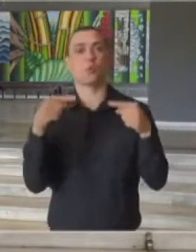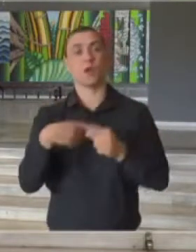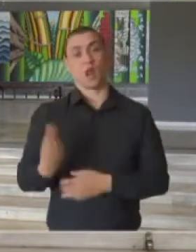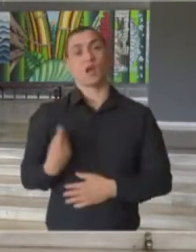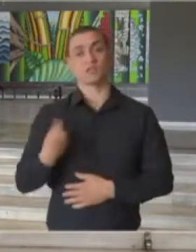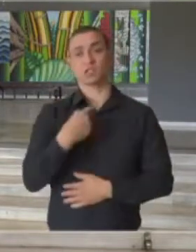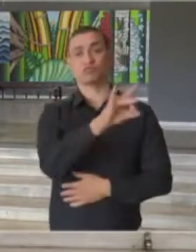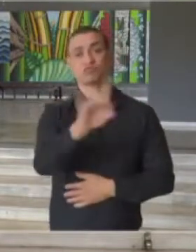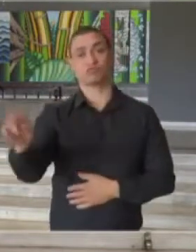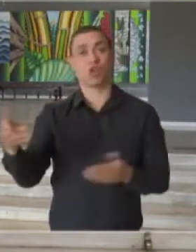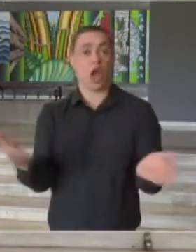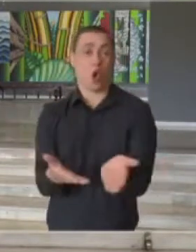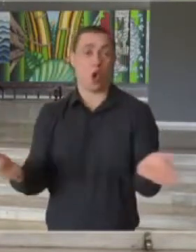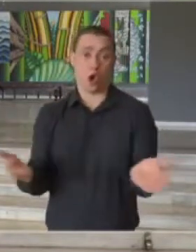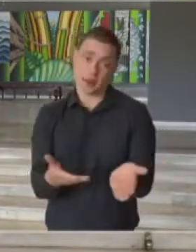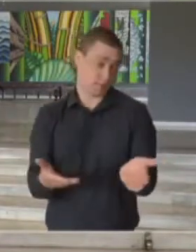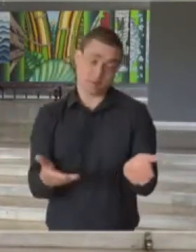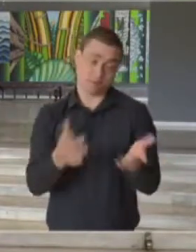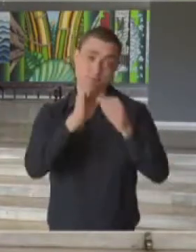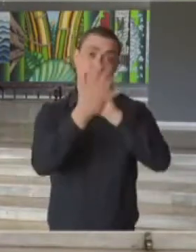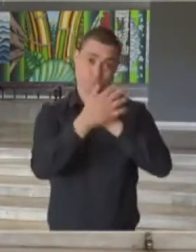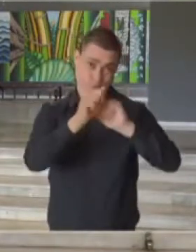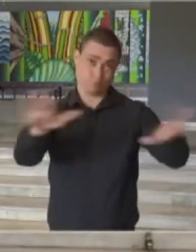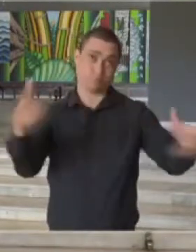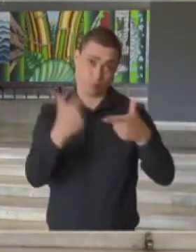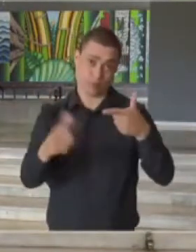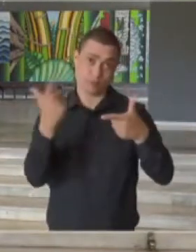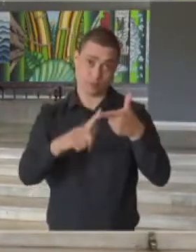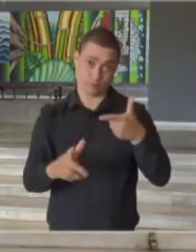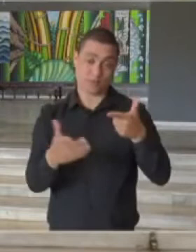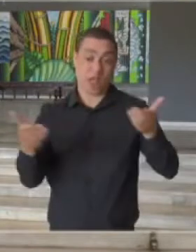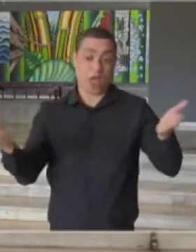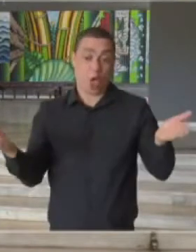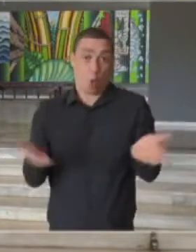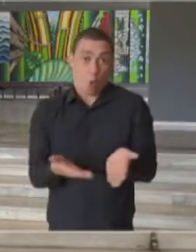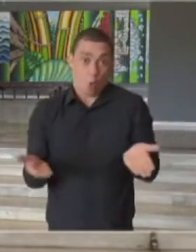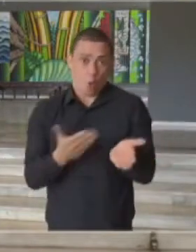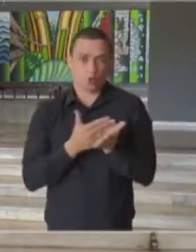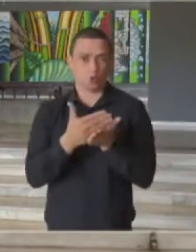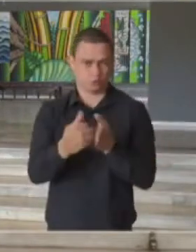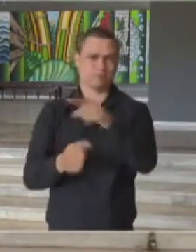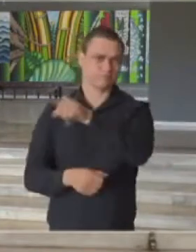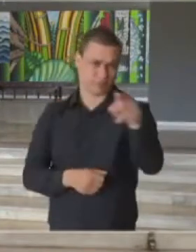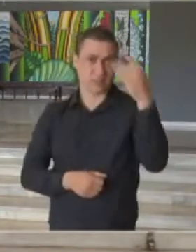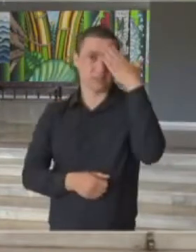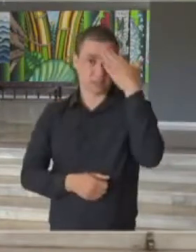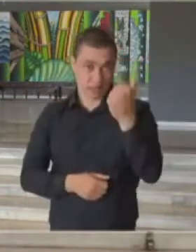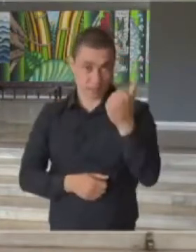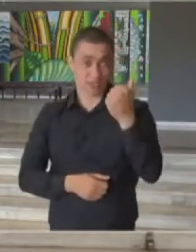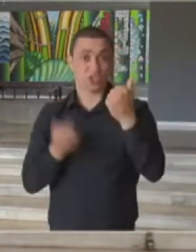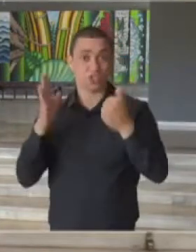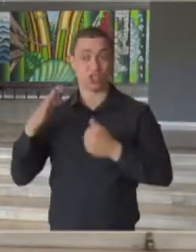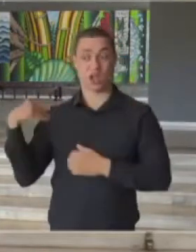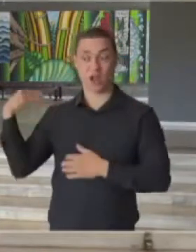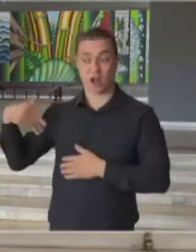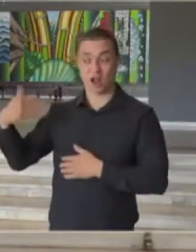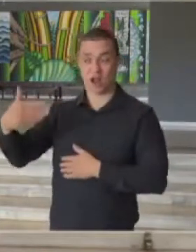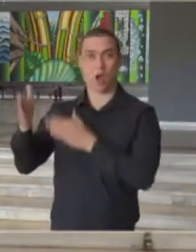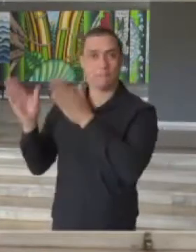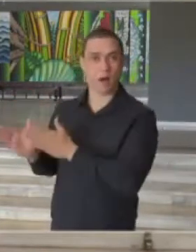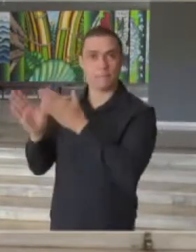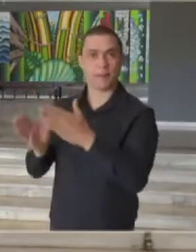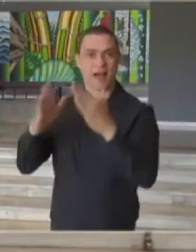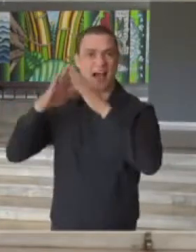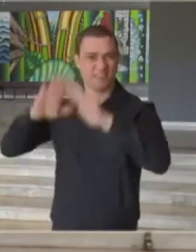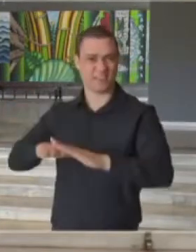vivemos neste momento da pandemia. Estamos iniciando hoje, como todos sabem, o oitavo período de